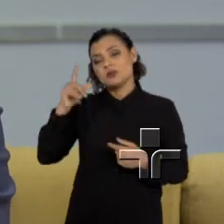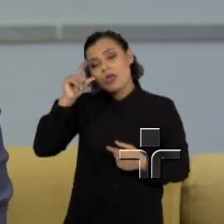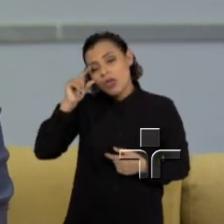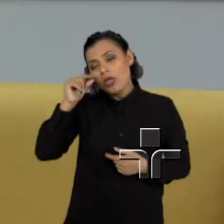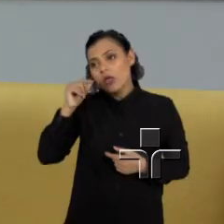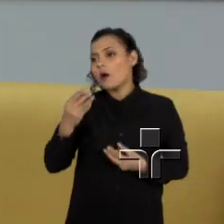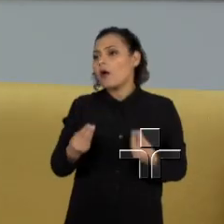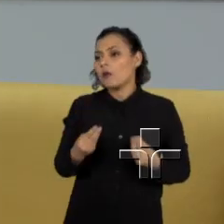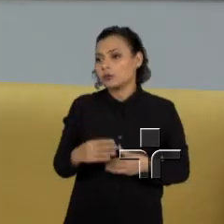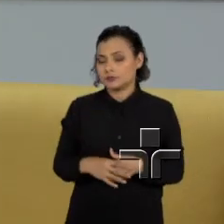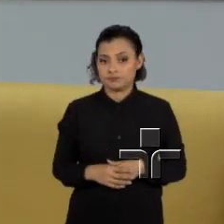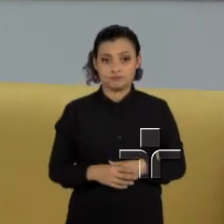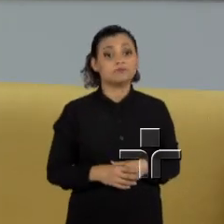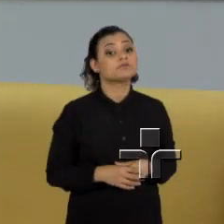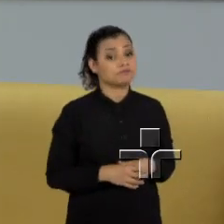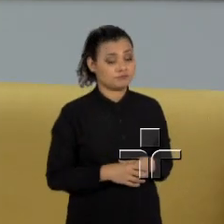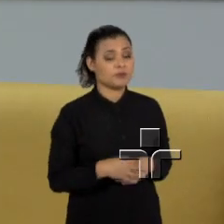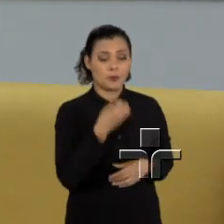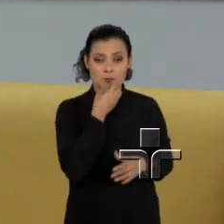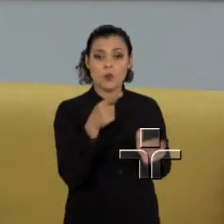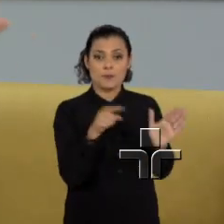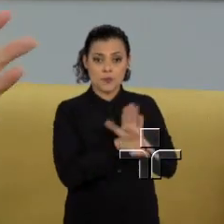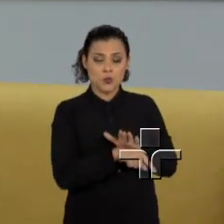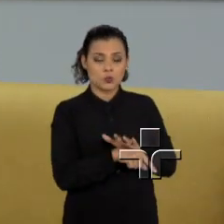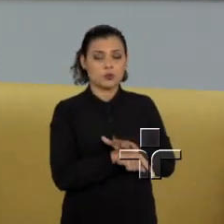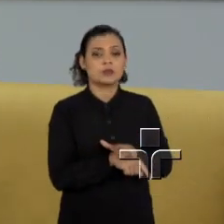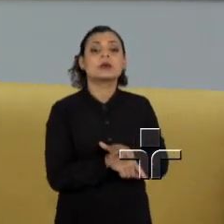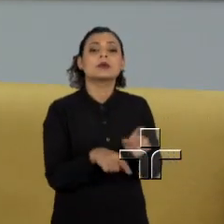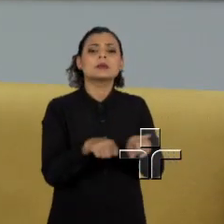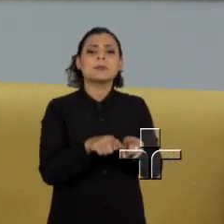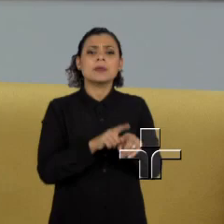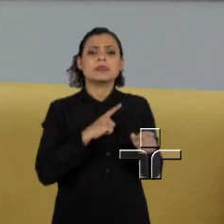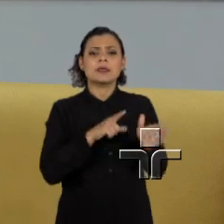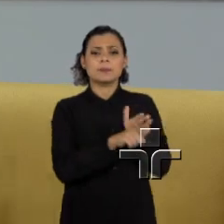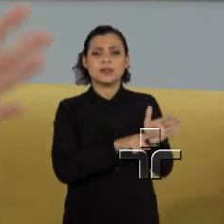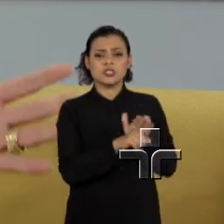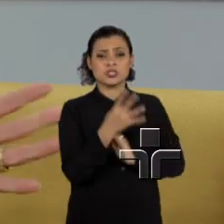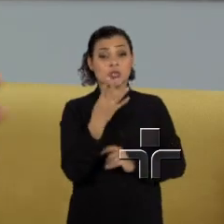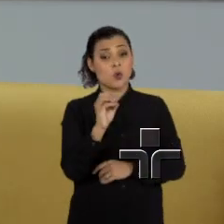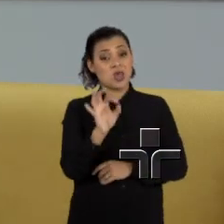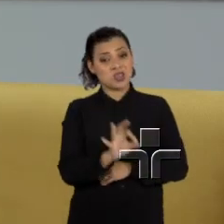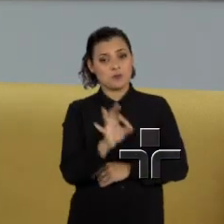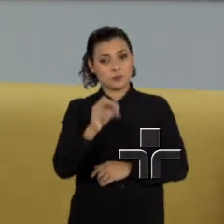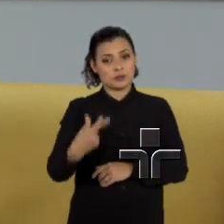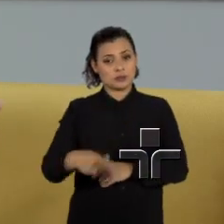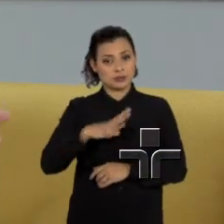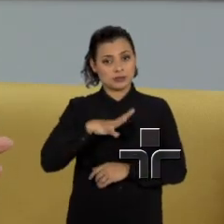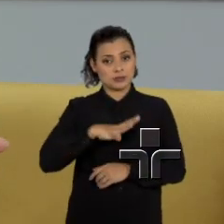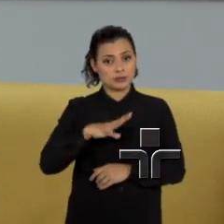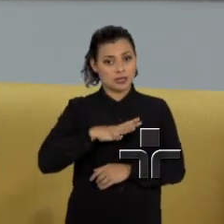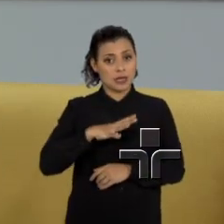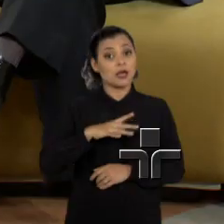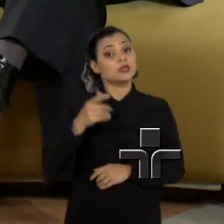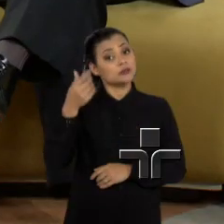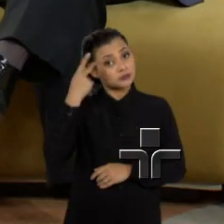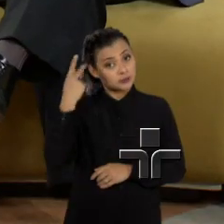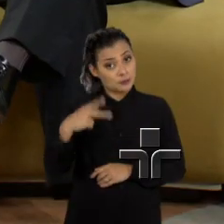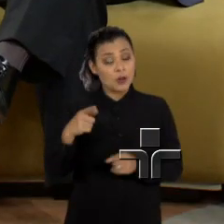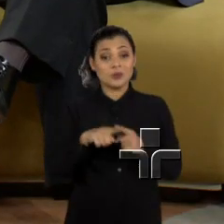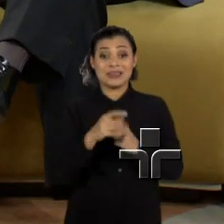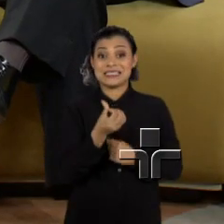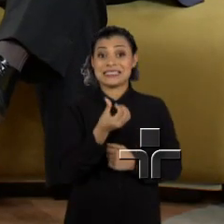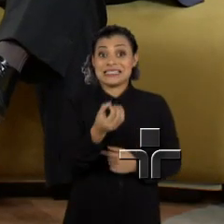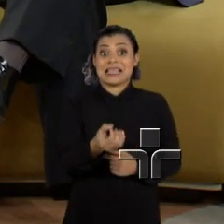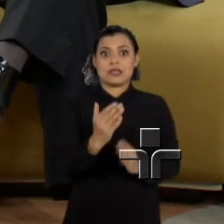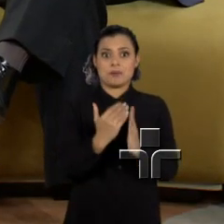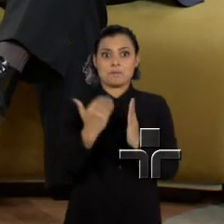assim? Muito bem apontado. As pesquisas mundiais mostram esses 40%, na cidade de São Paulo a gente fala em 60%. Por quê? Nós